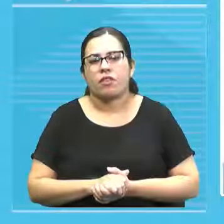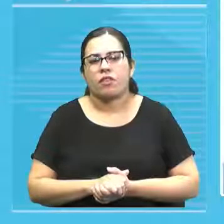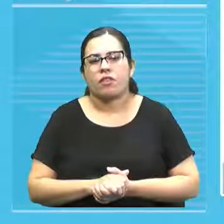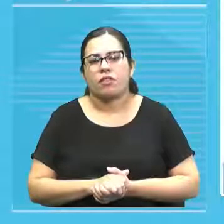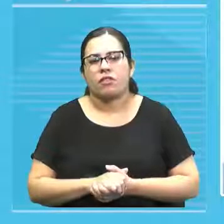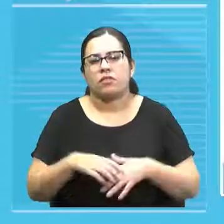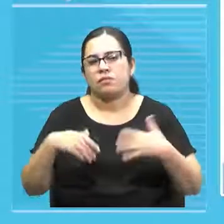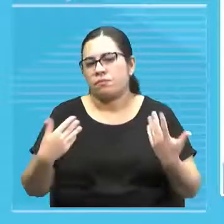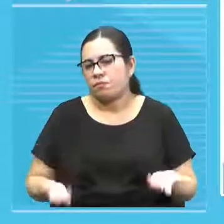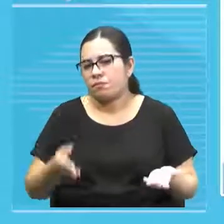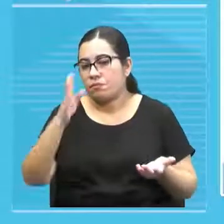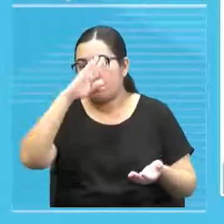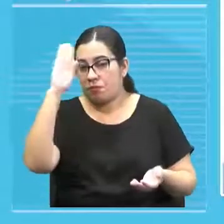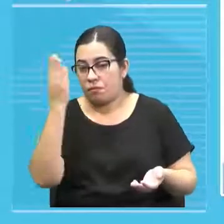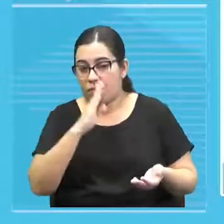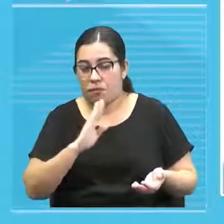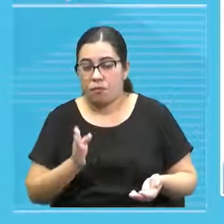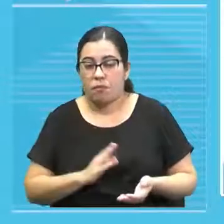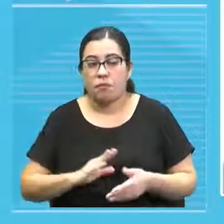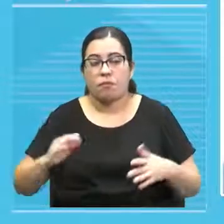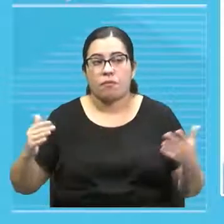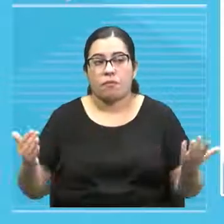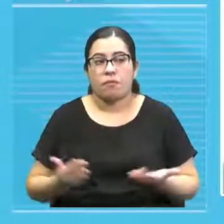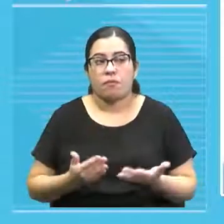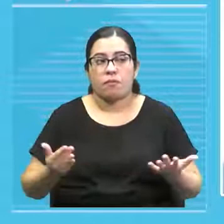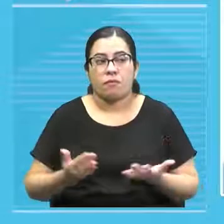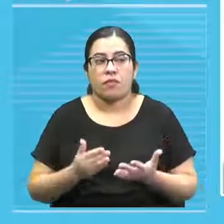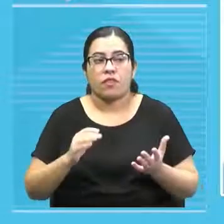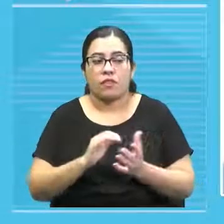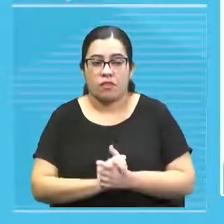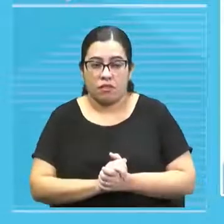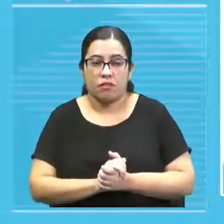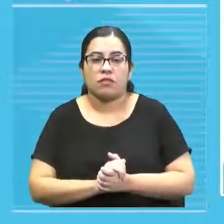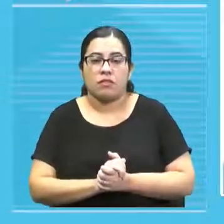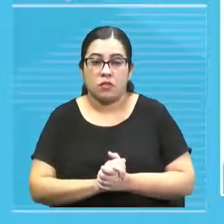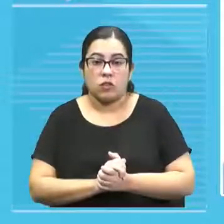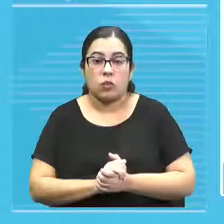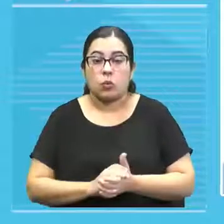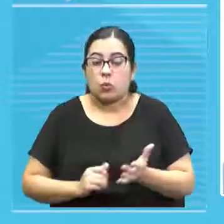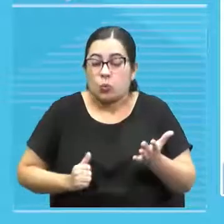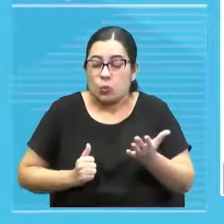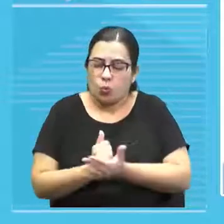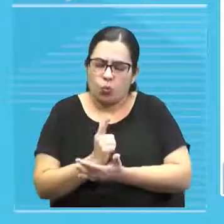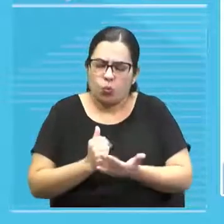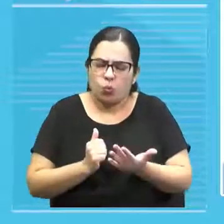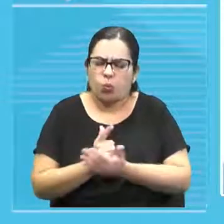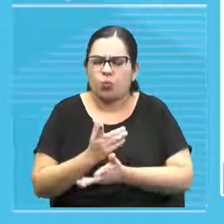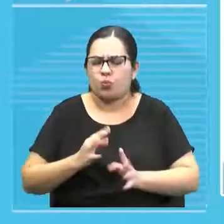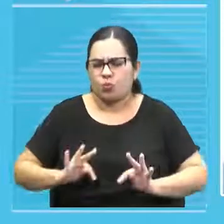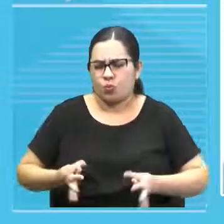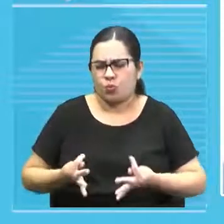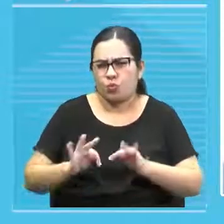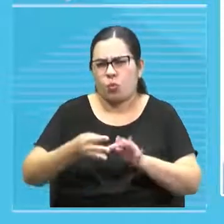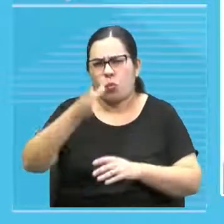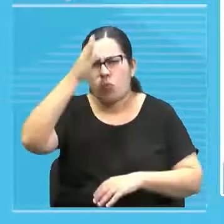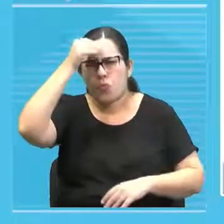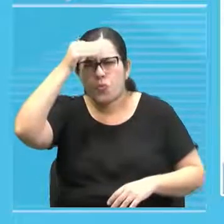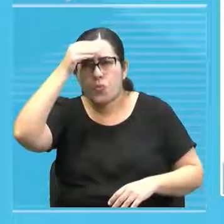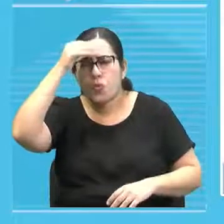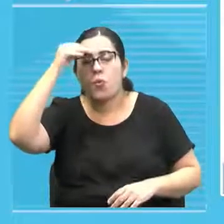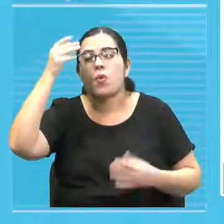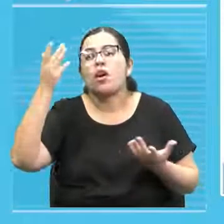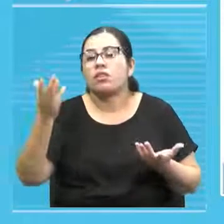o Brasil agora o Brasil é tão consumidor de tecnologia inovação conhecimento que o Brasil